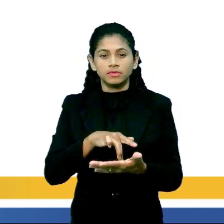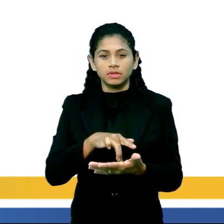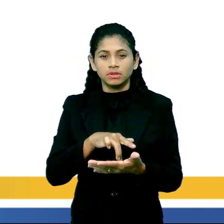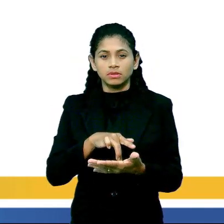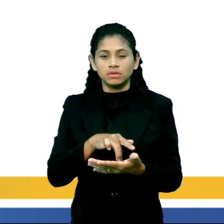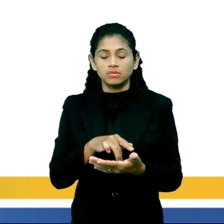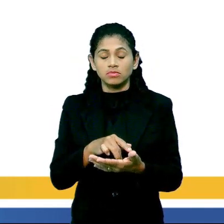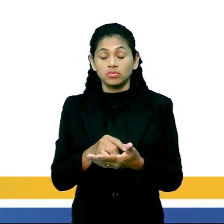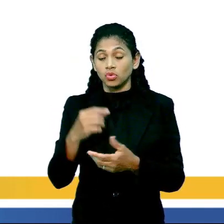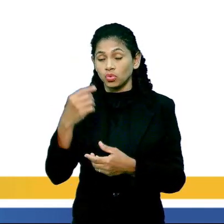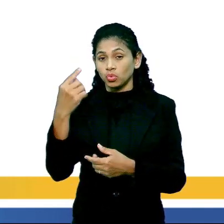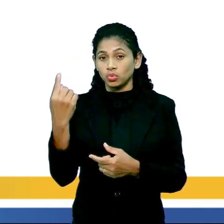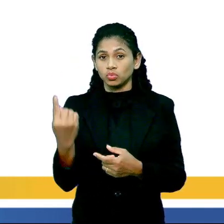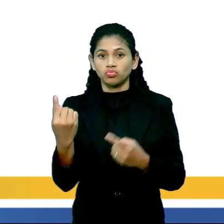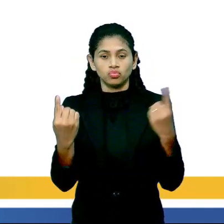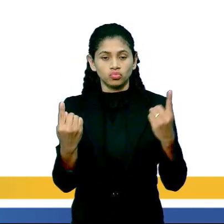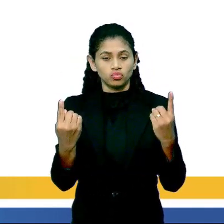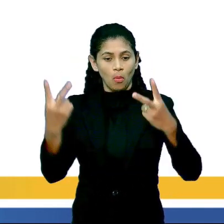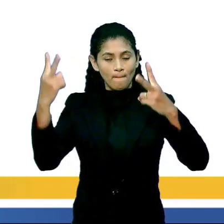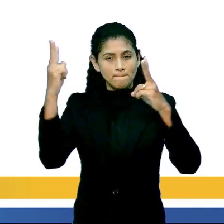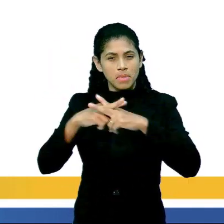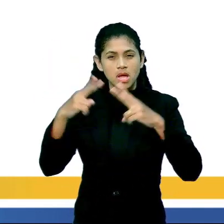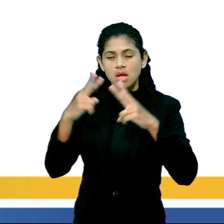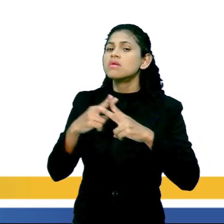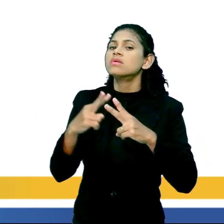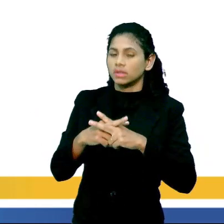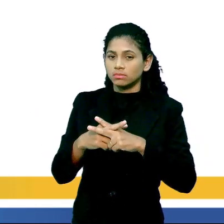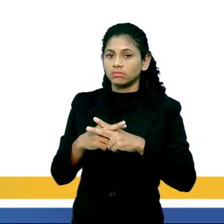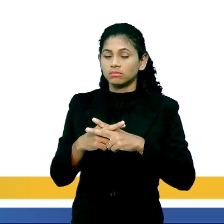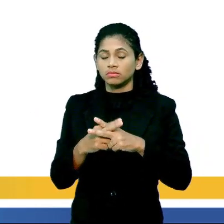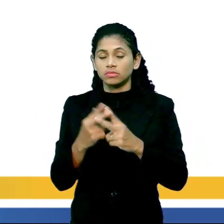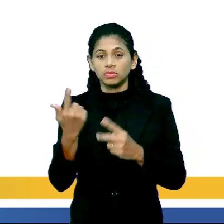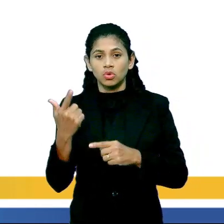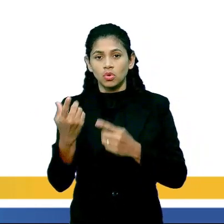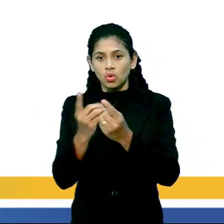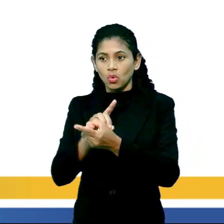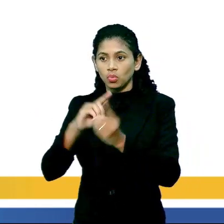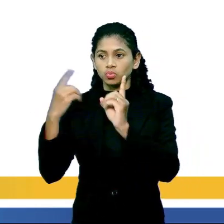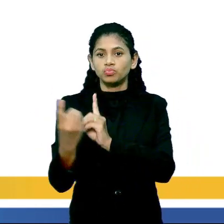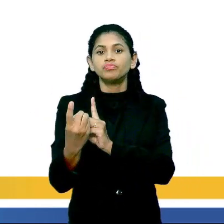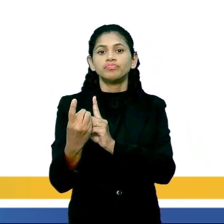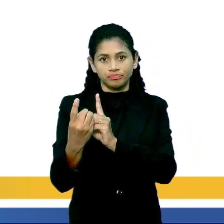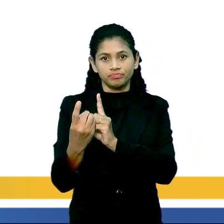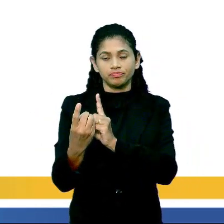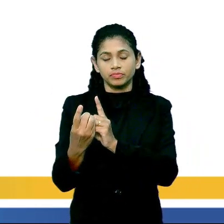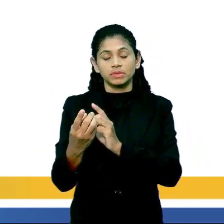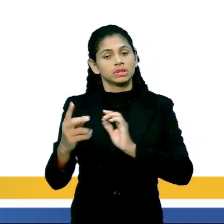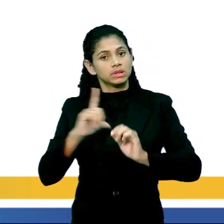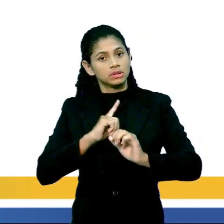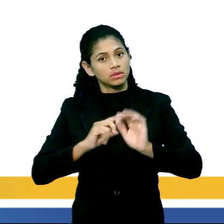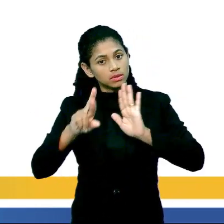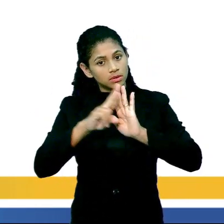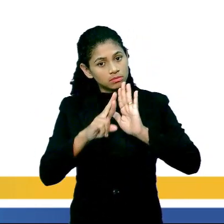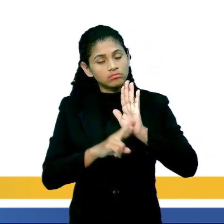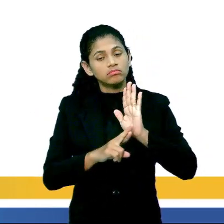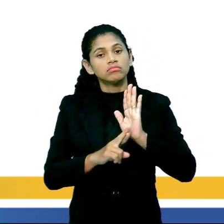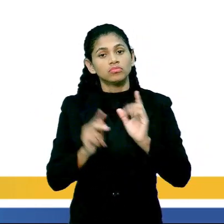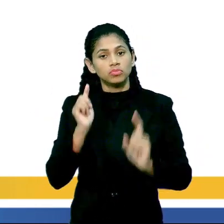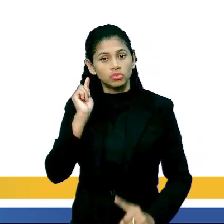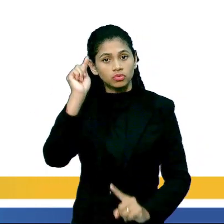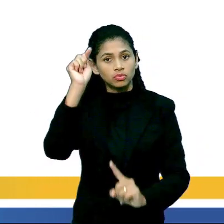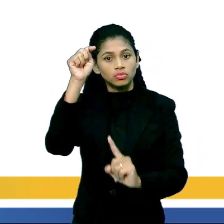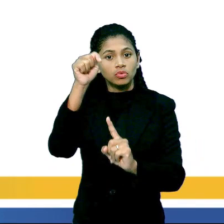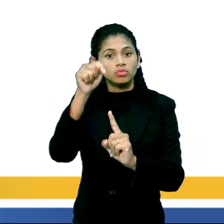se enfrentarem numa constante troca de ação ofensiva e ou defensivas, regida por regras com objetivo mútuo